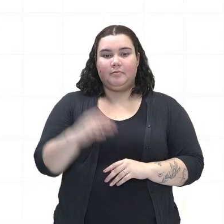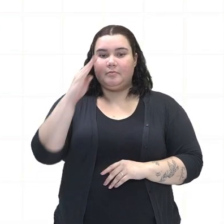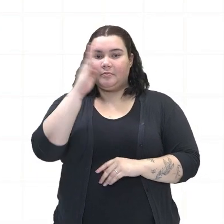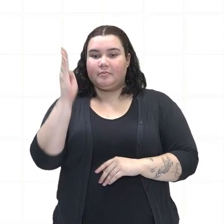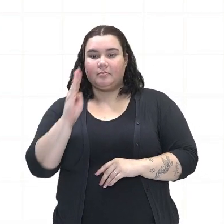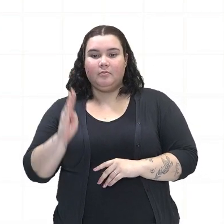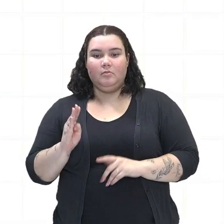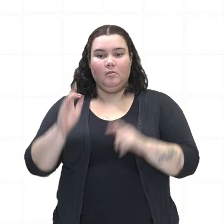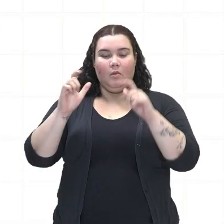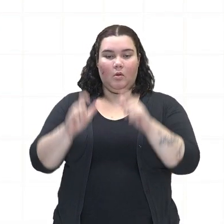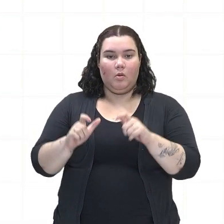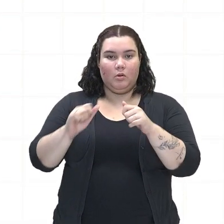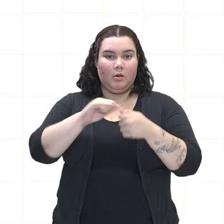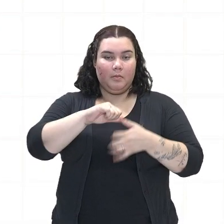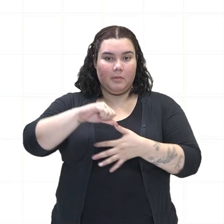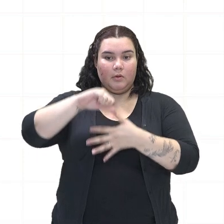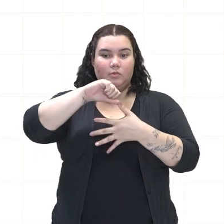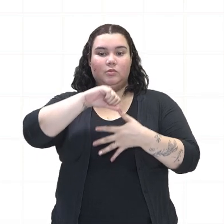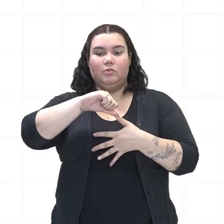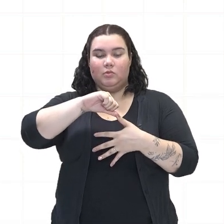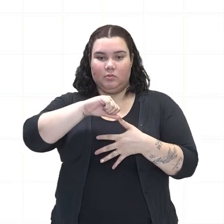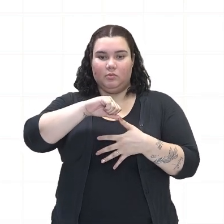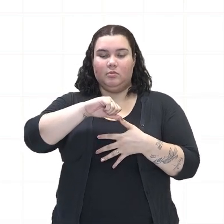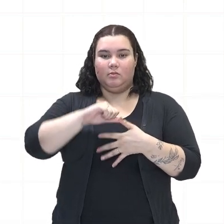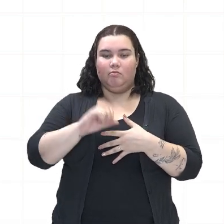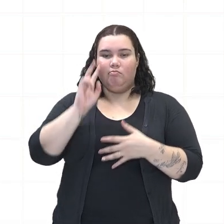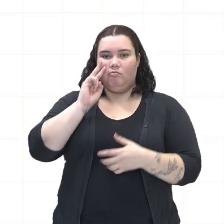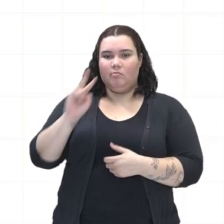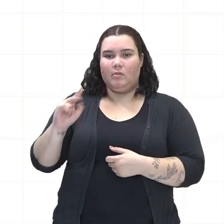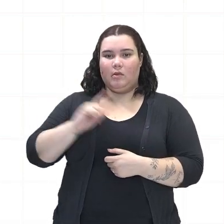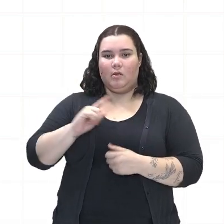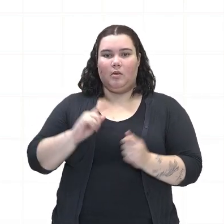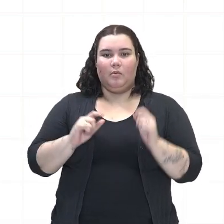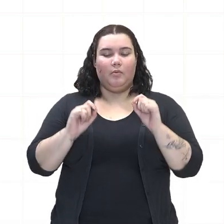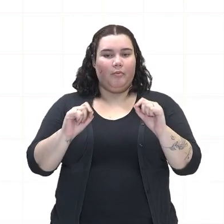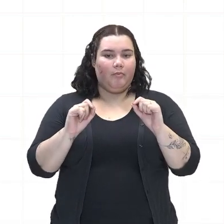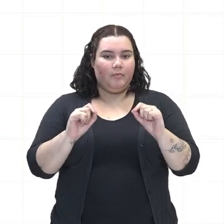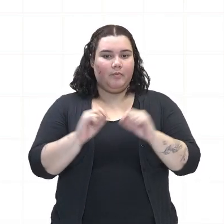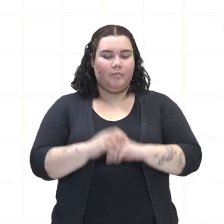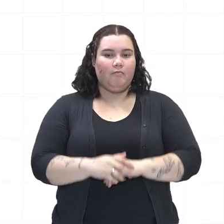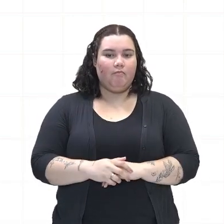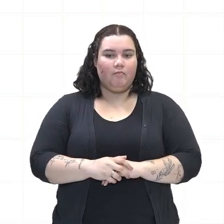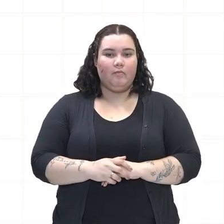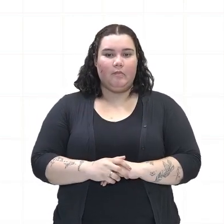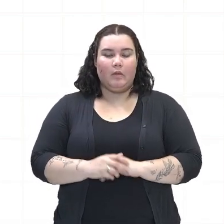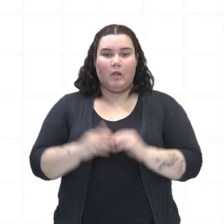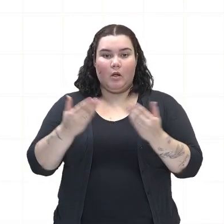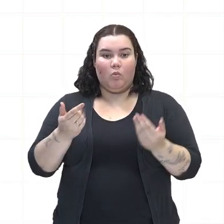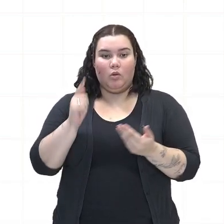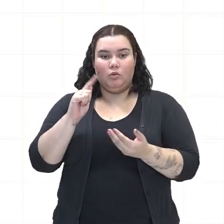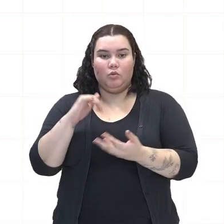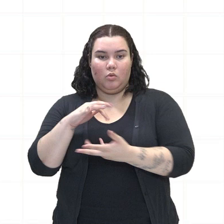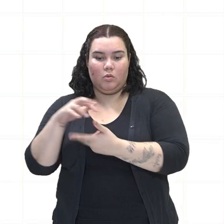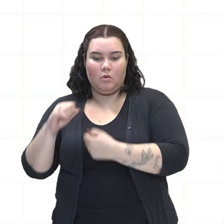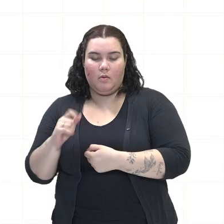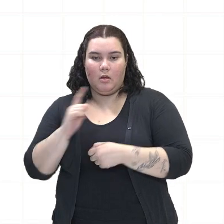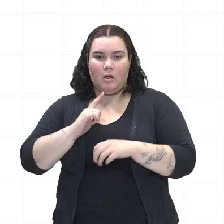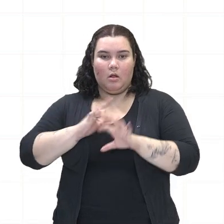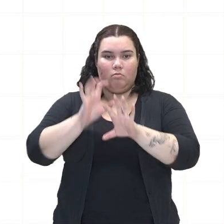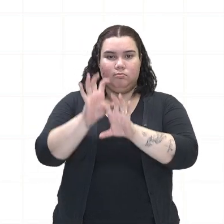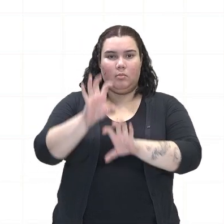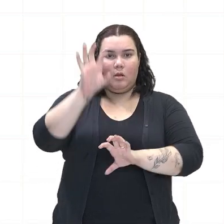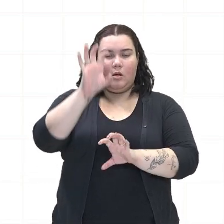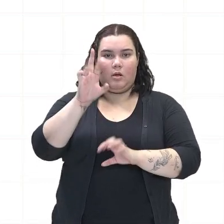Brasil, ele fica na América do Sul, quando a gente divide naquela divisão geográfica, regional,